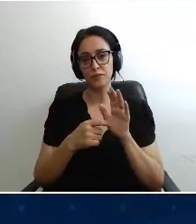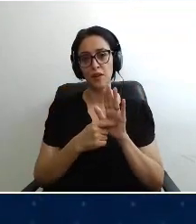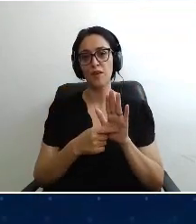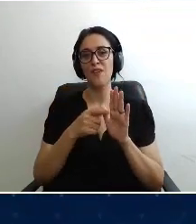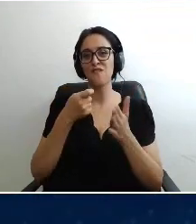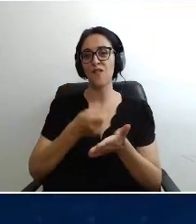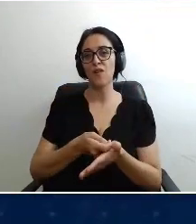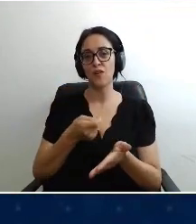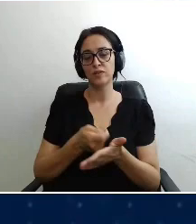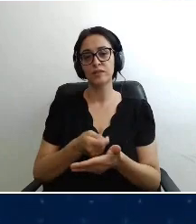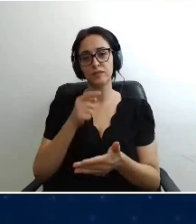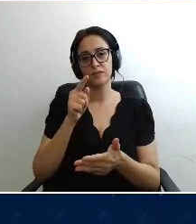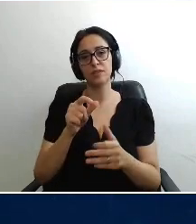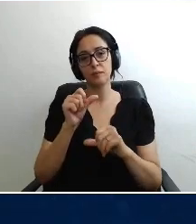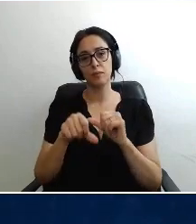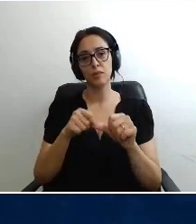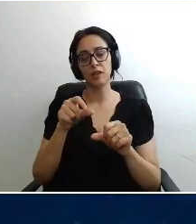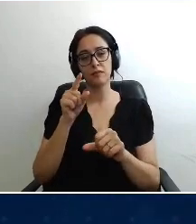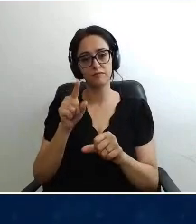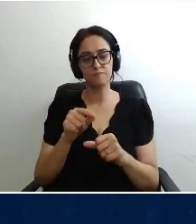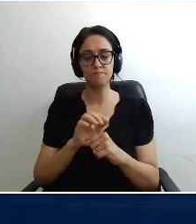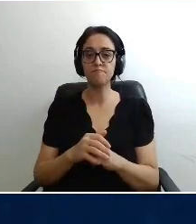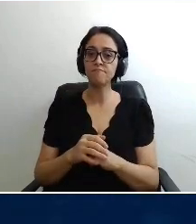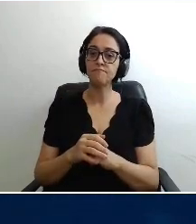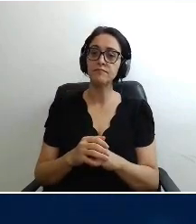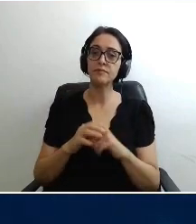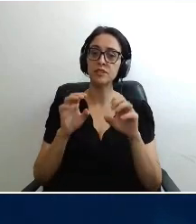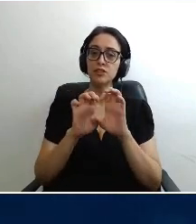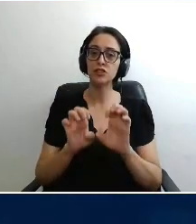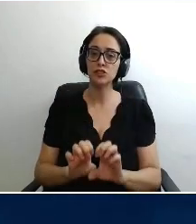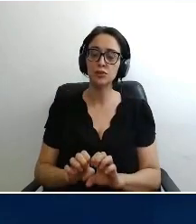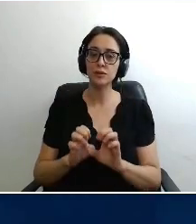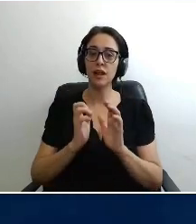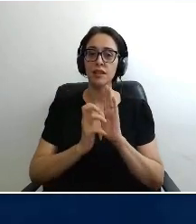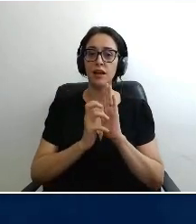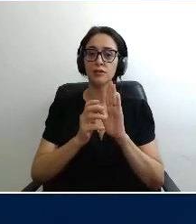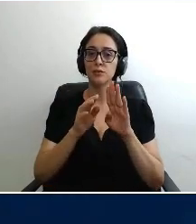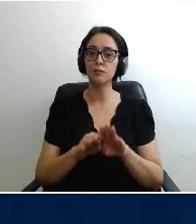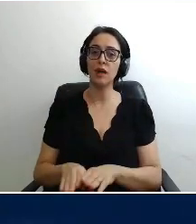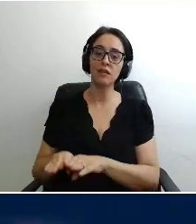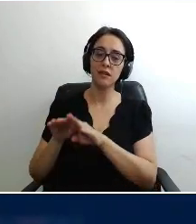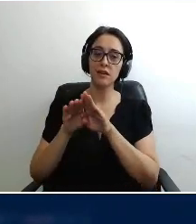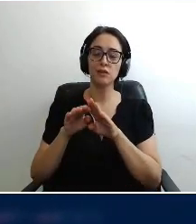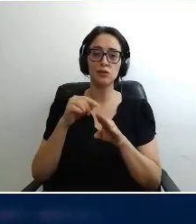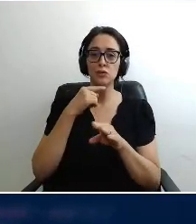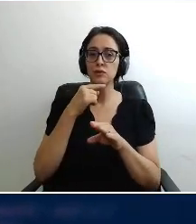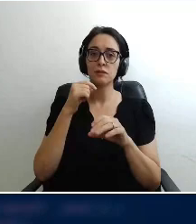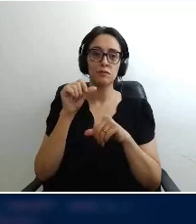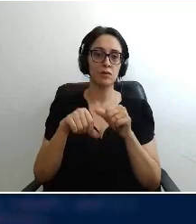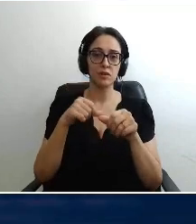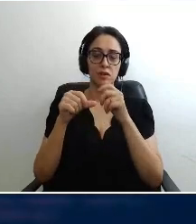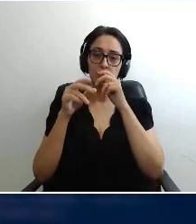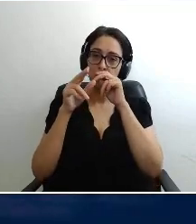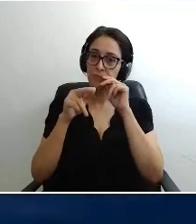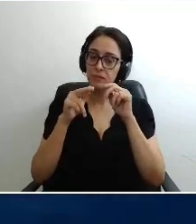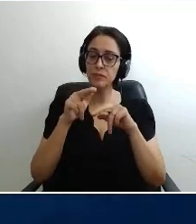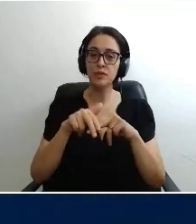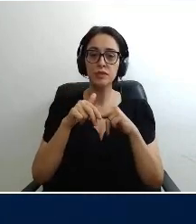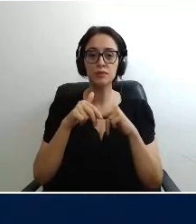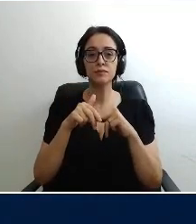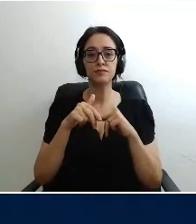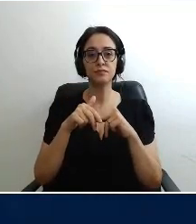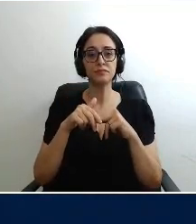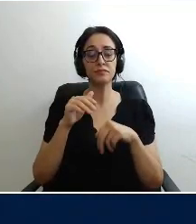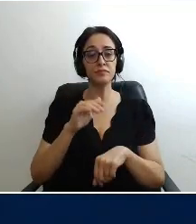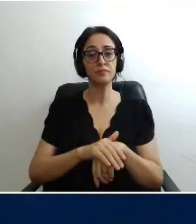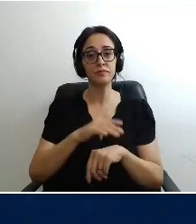a ser imutáveis. As estruturas de dados são, por padrão, imutáveis, às vezes você não consegue nem mudar. E é por isso, é mais difícil